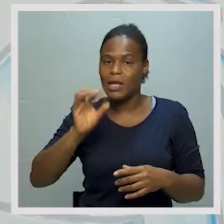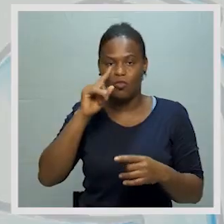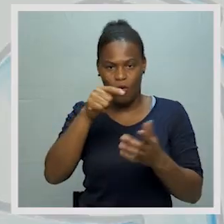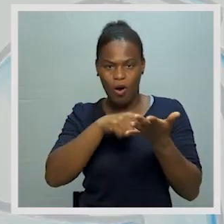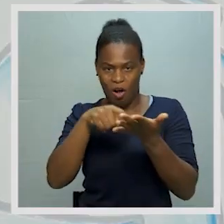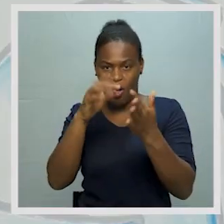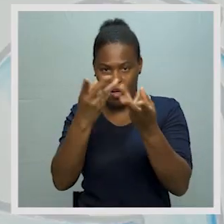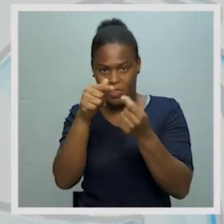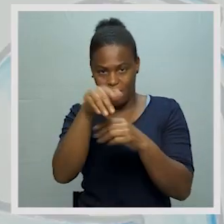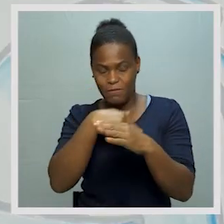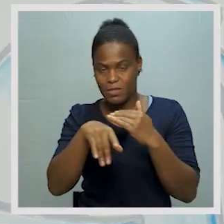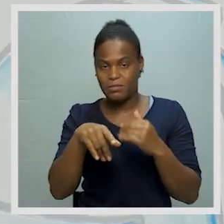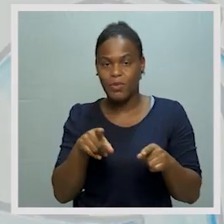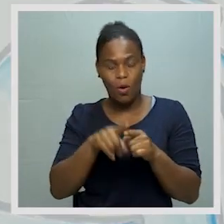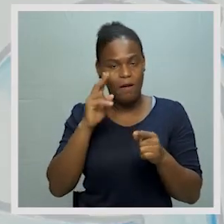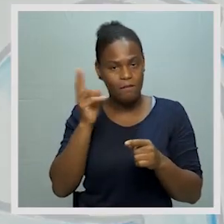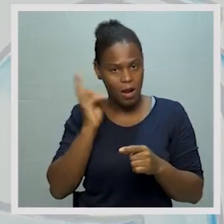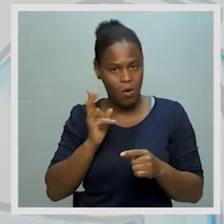4,5%. Portanto, esse valor é que está aqui.